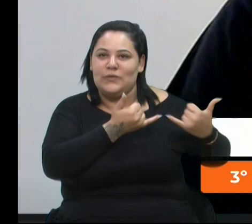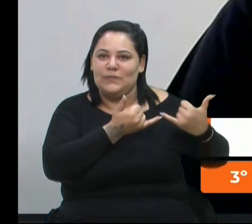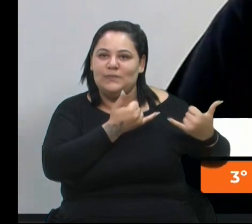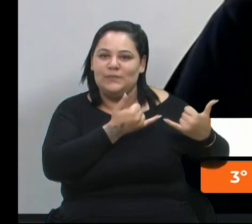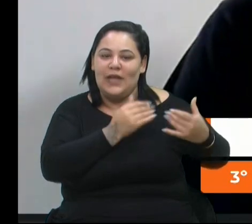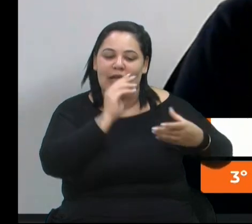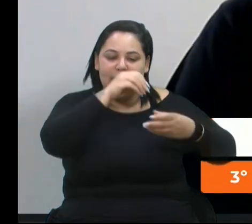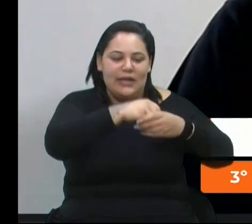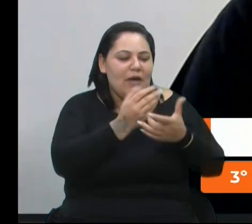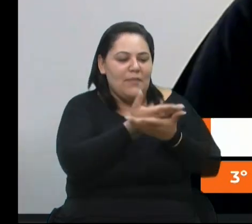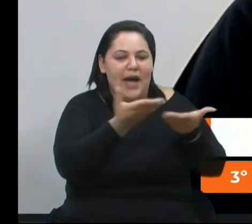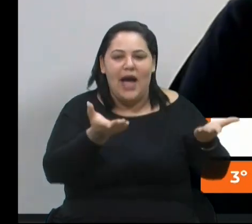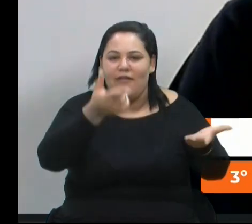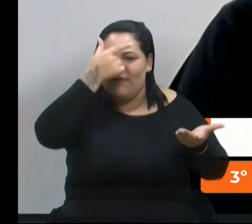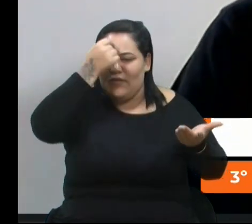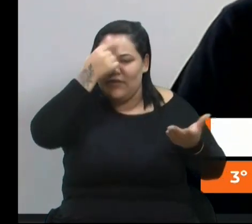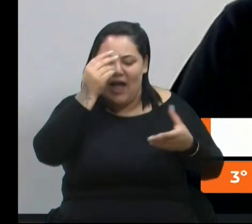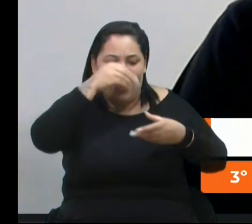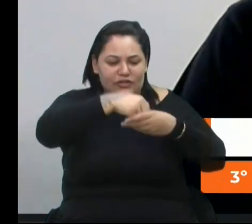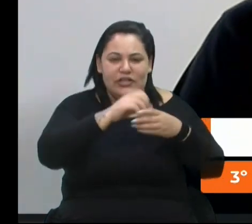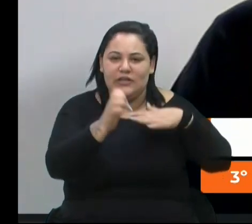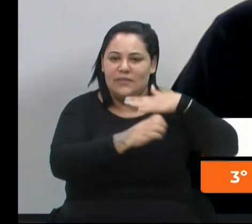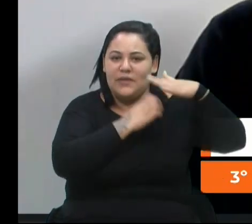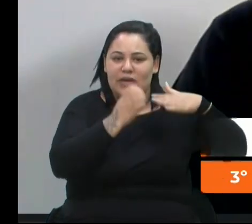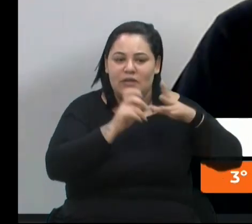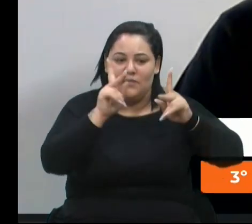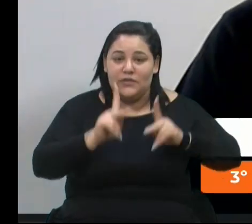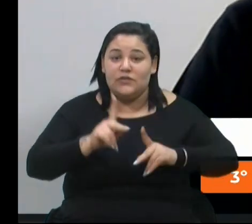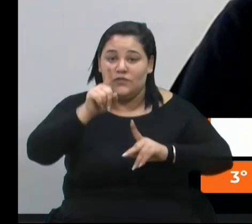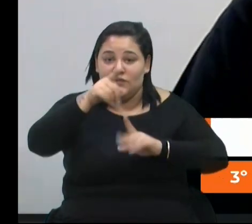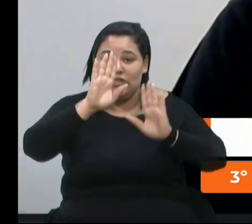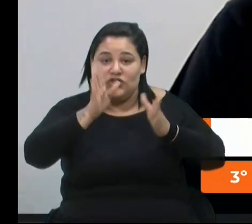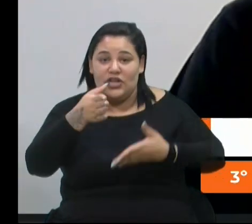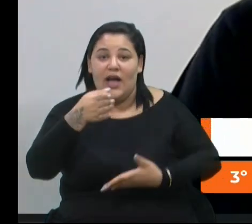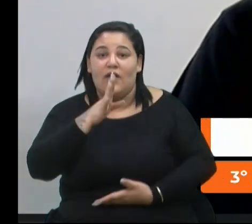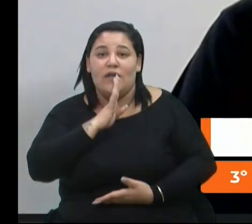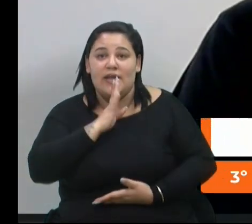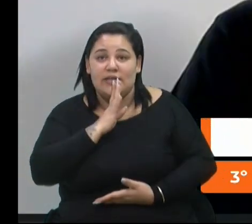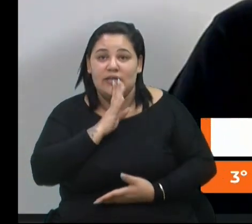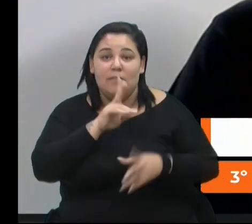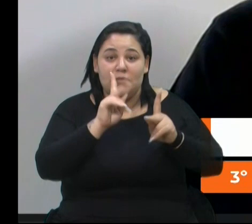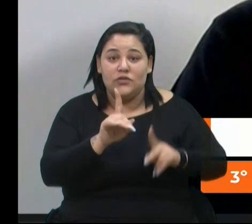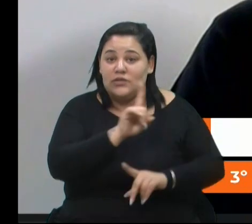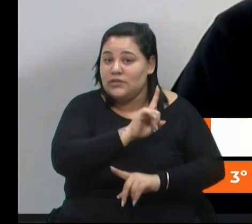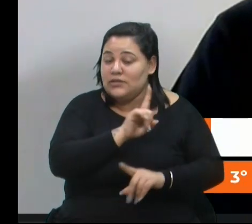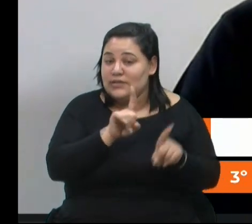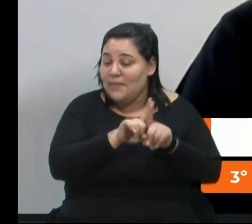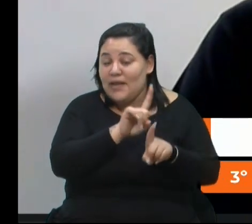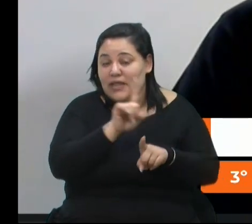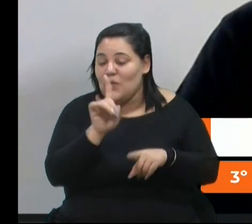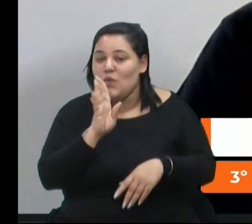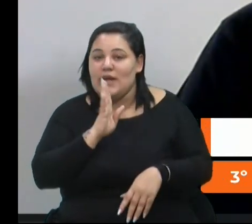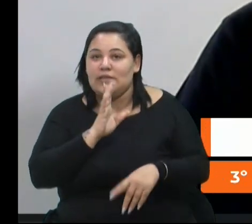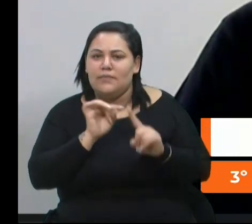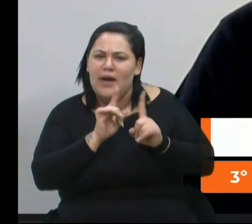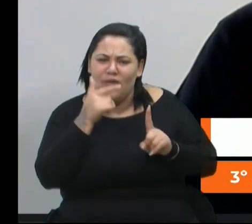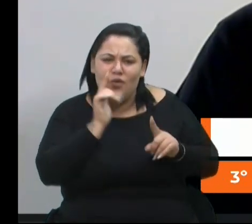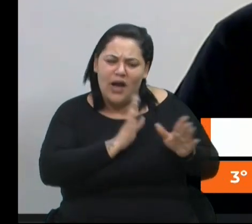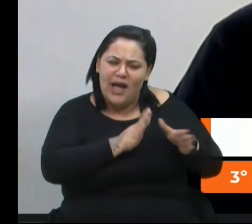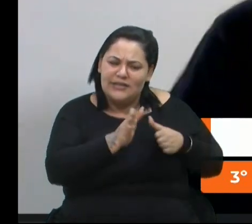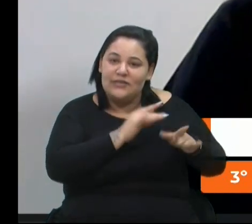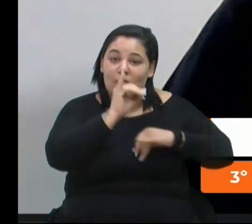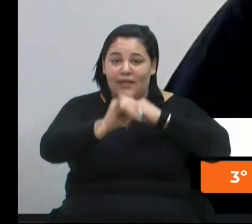dentro de universidades, dentro de empresas, pessoas que você conhece, pessoas que você nem conhece, mas que você viu que parece ser acessível